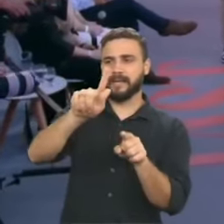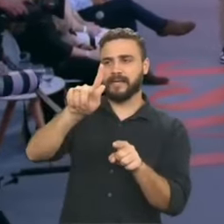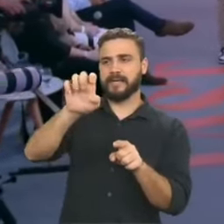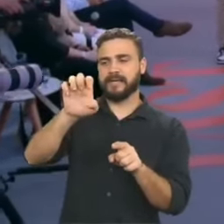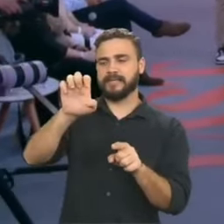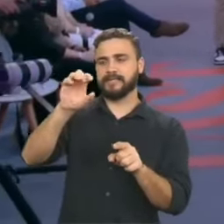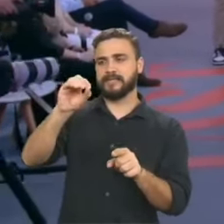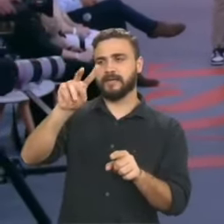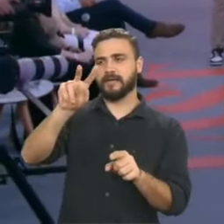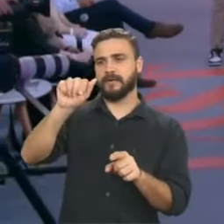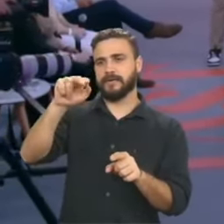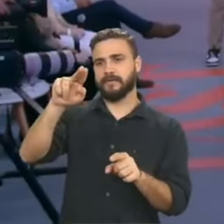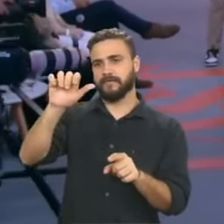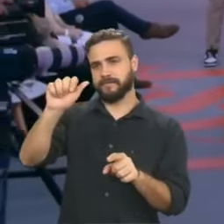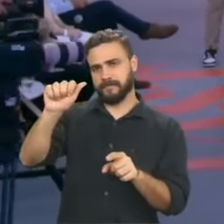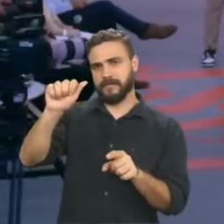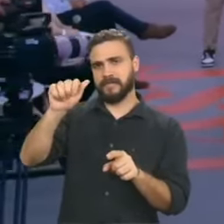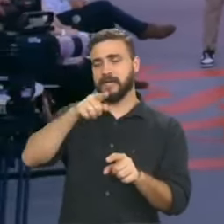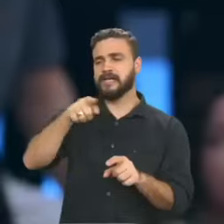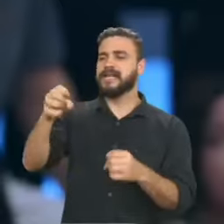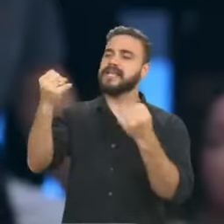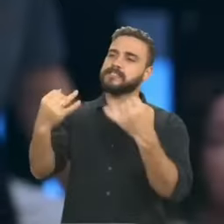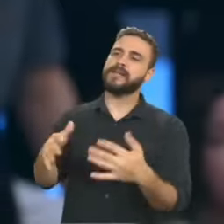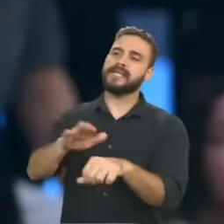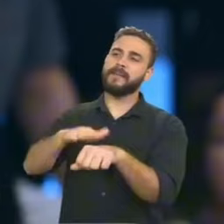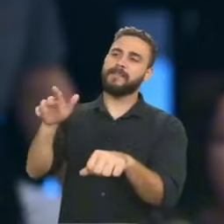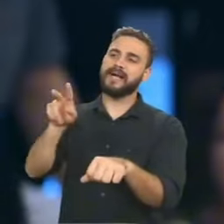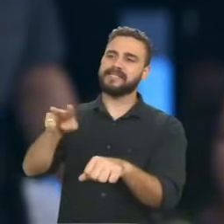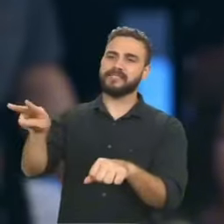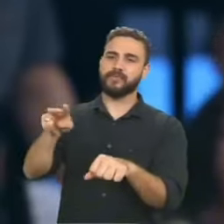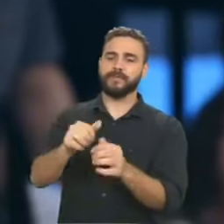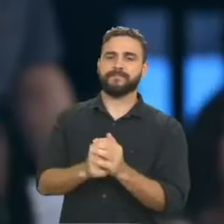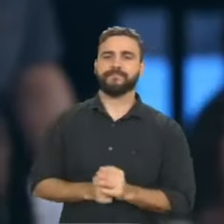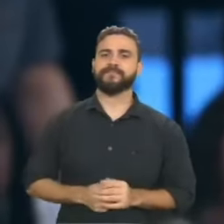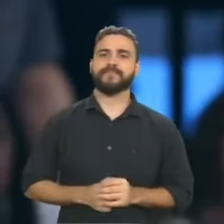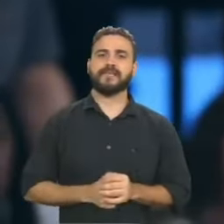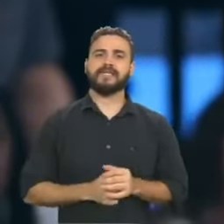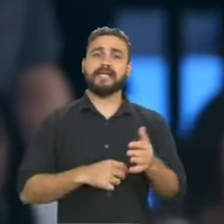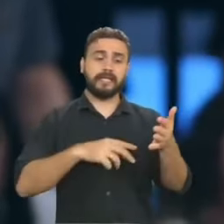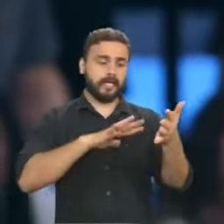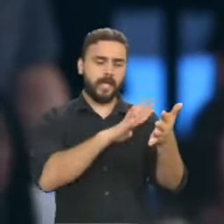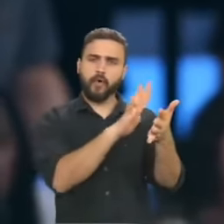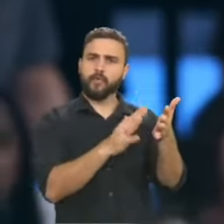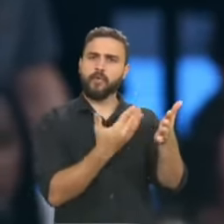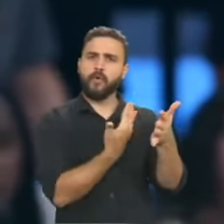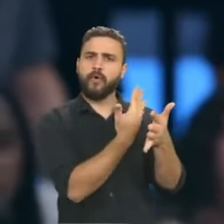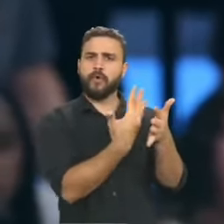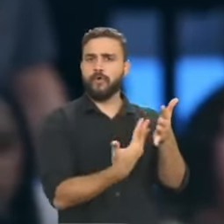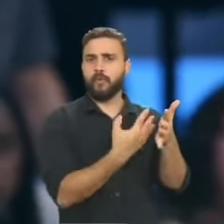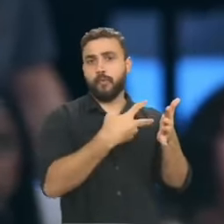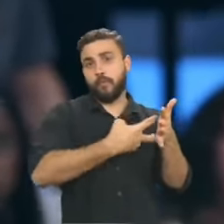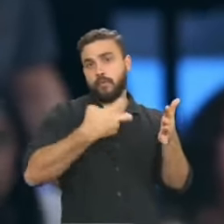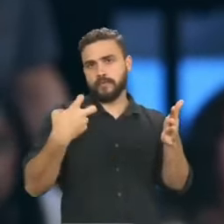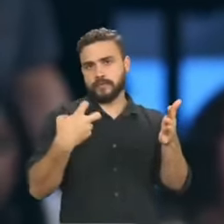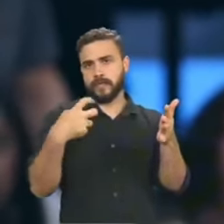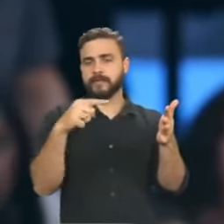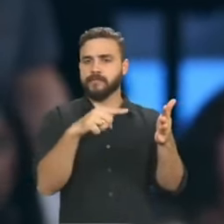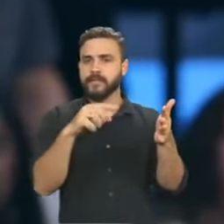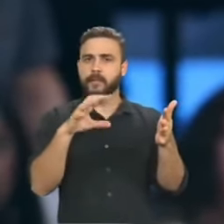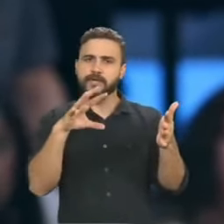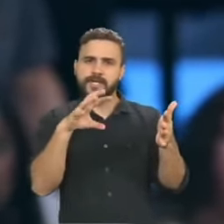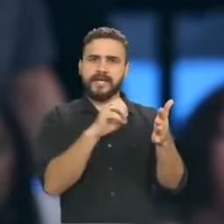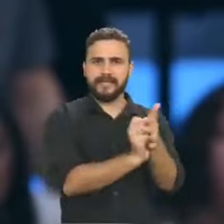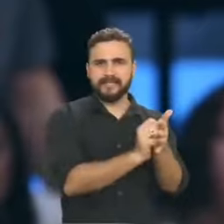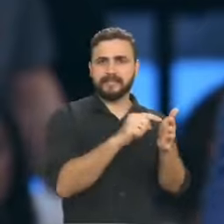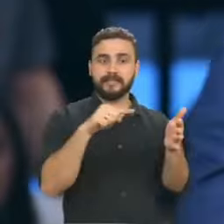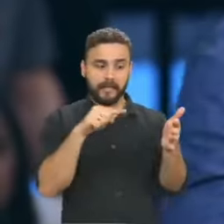falam, nós estamos colocando QR Codes, contatos, para você conhecer mais e participar, e ajudar, e financiar. Esse é